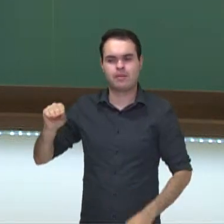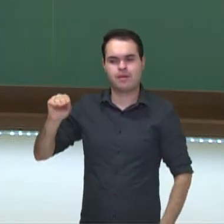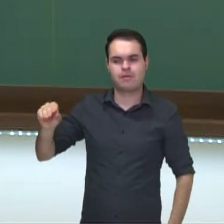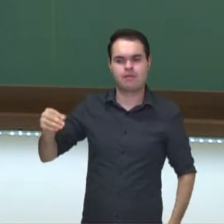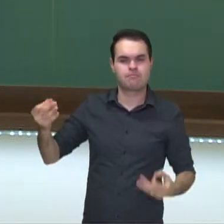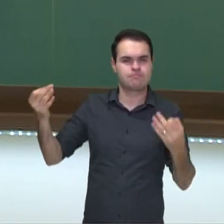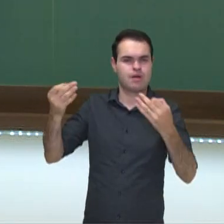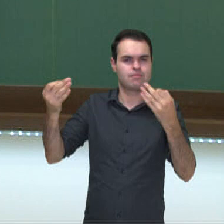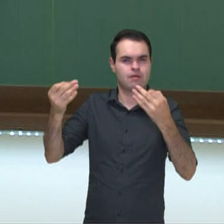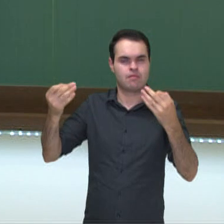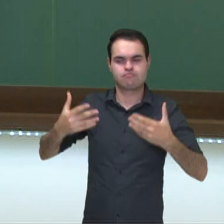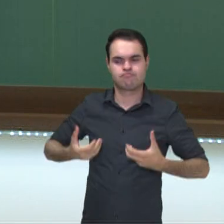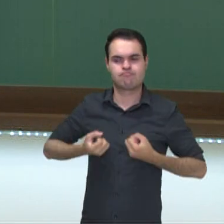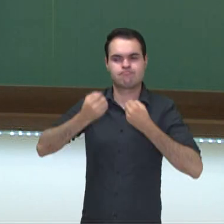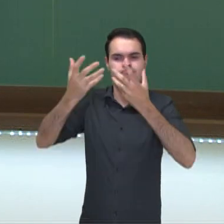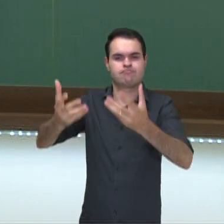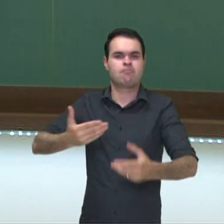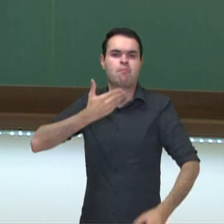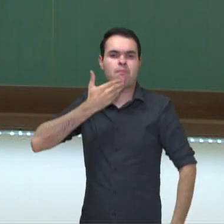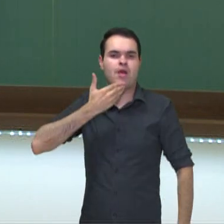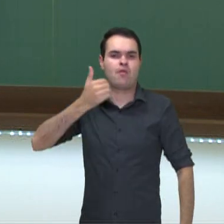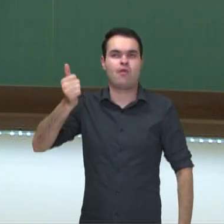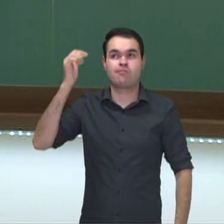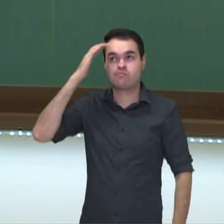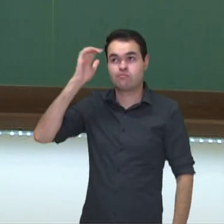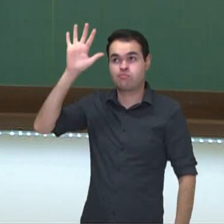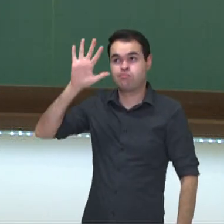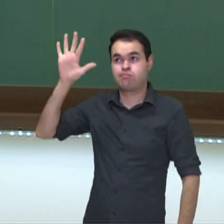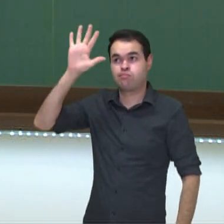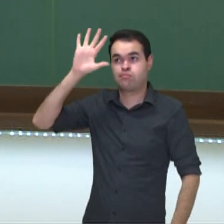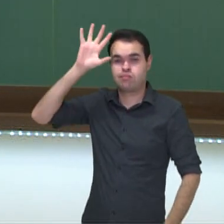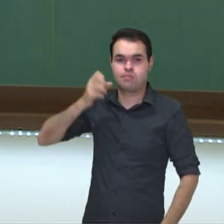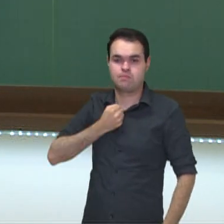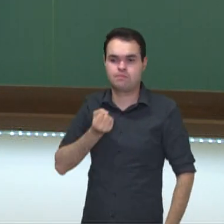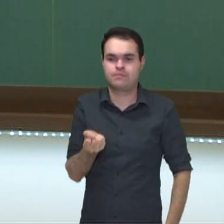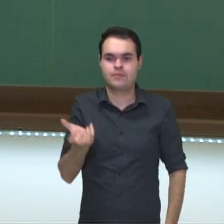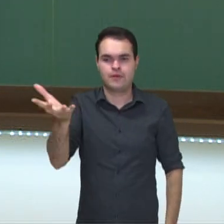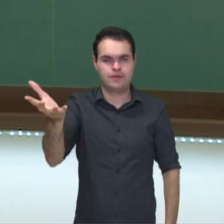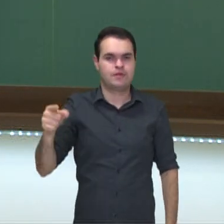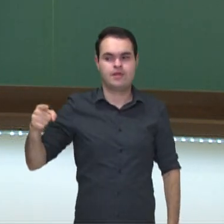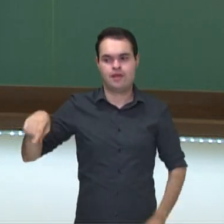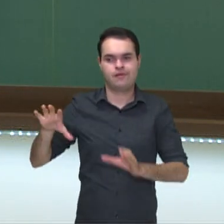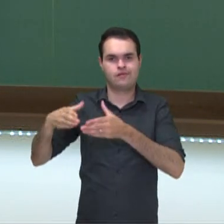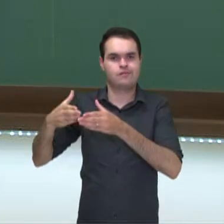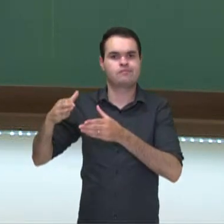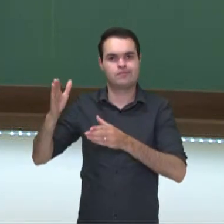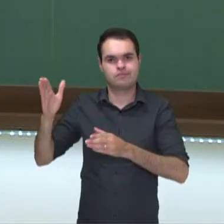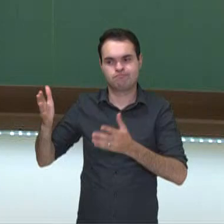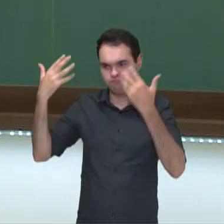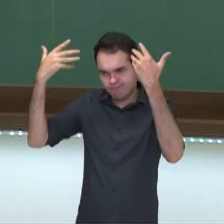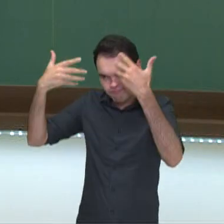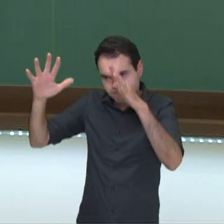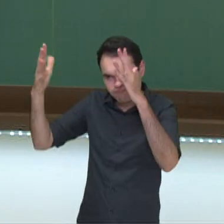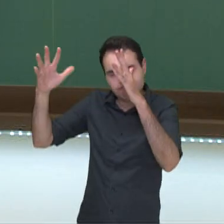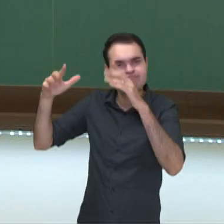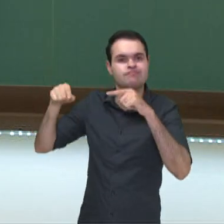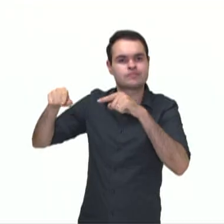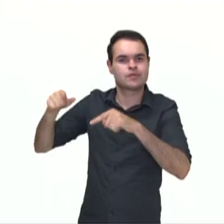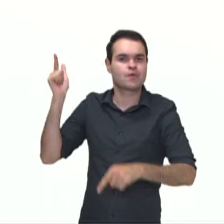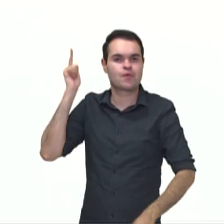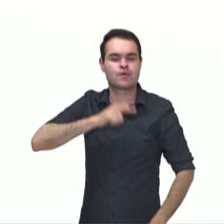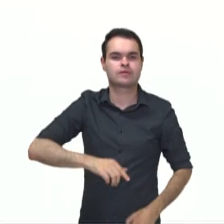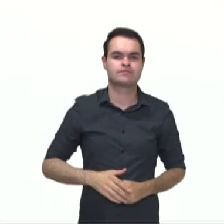melhor, expressar melhor as suas ideias. E os sofistas eram mestres nessa arte.